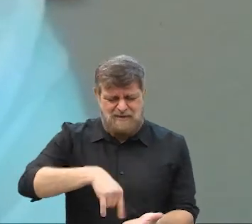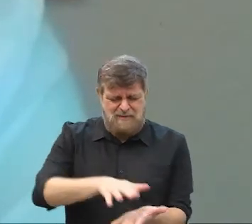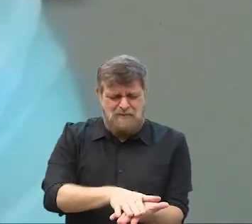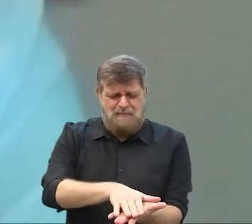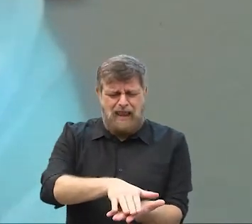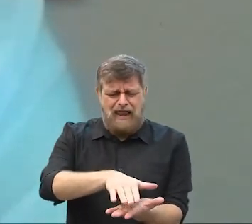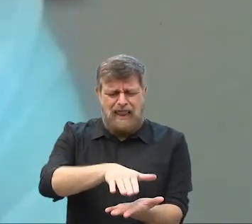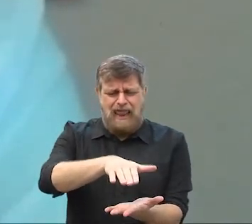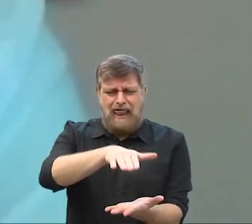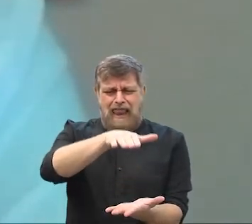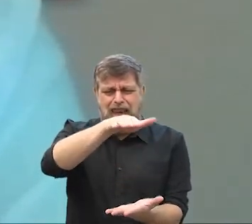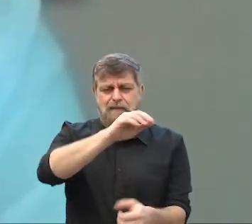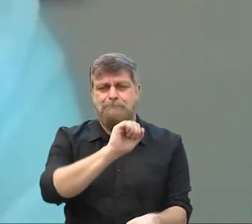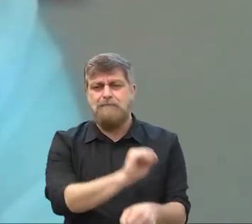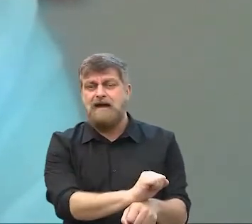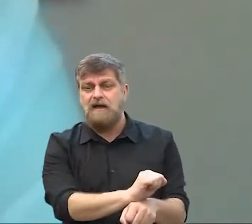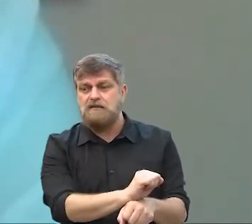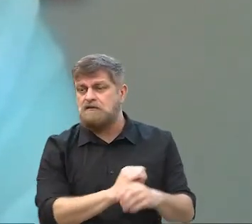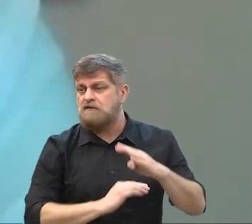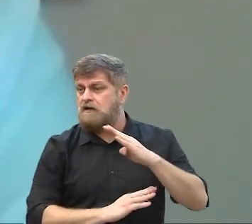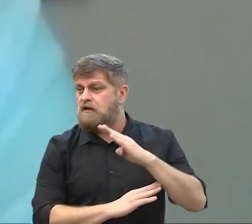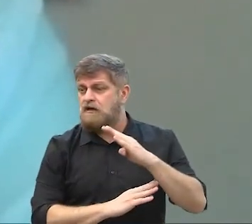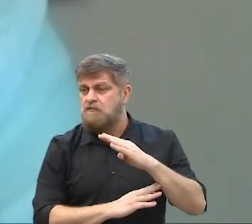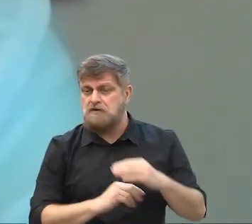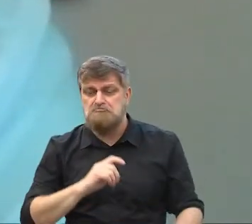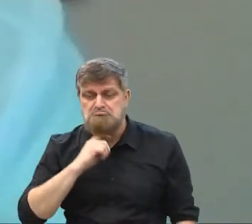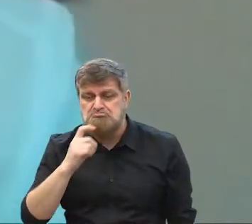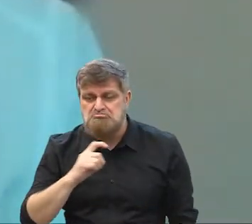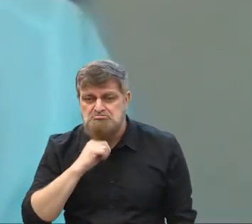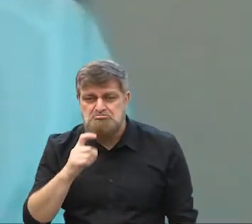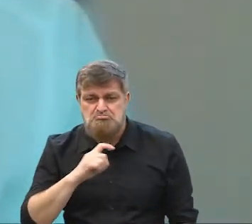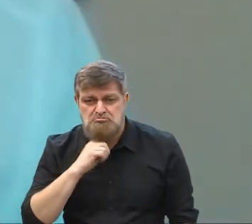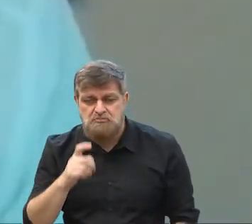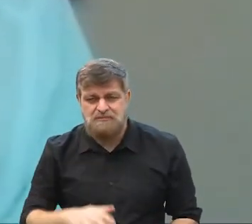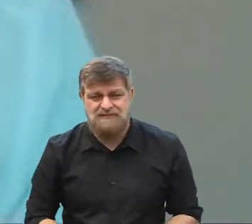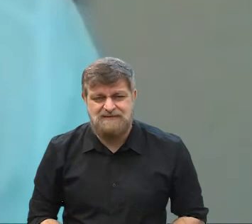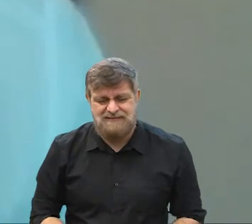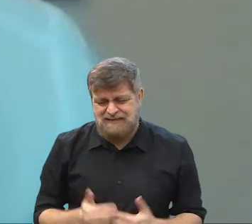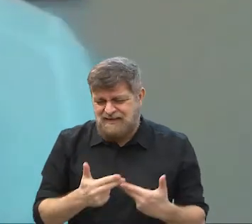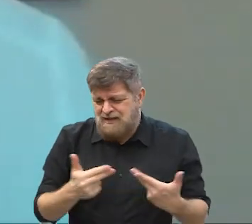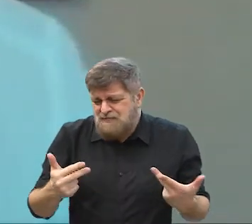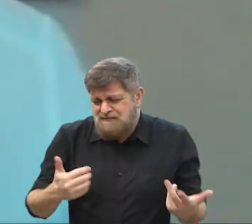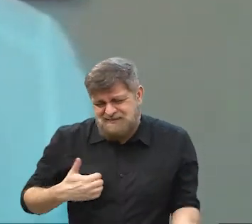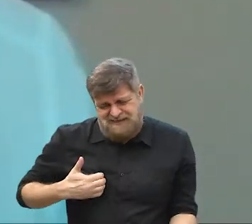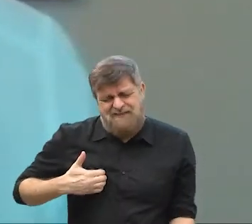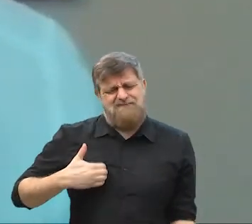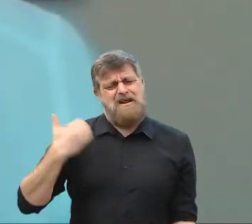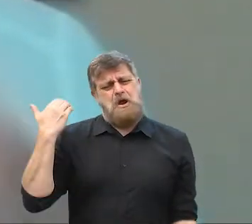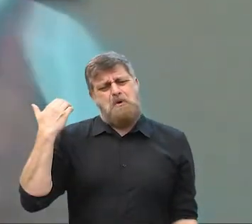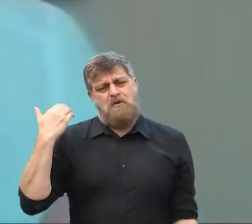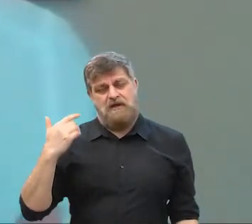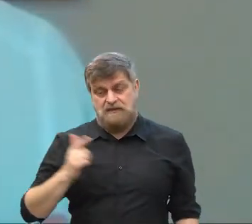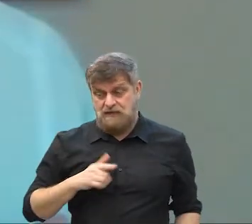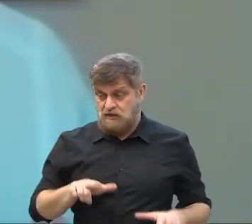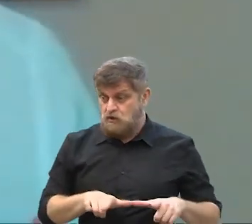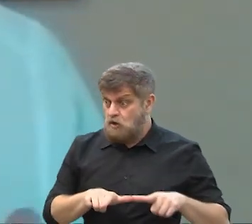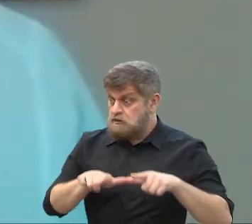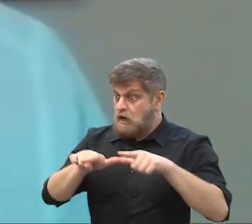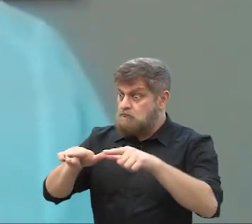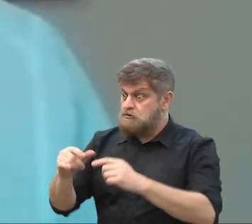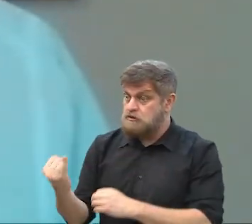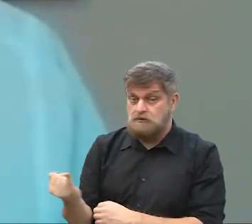titulação parada na Câmara. E isso é uma coisa muito constrangedora, né? Um título tão